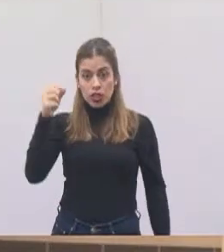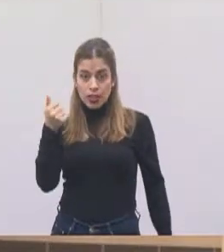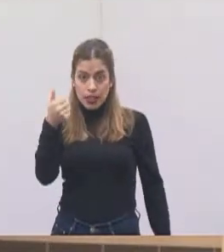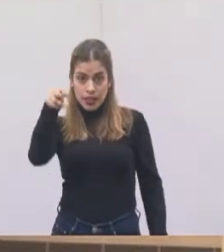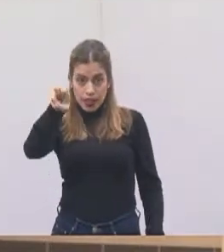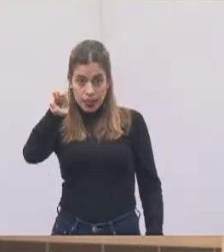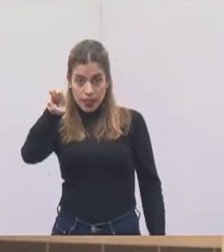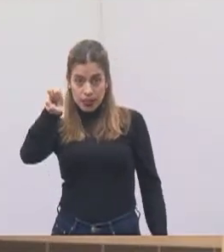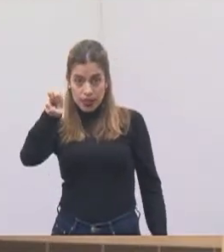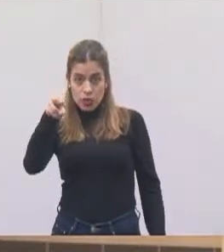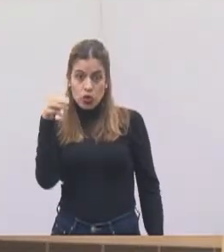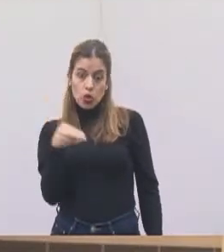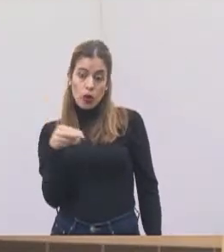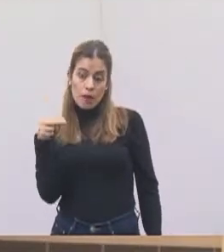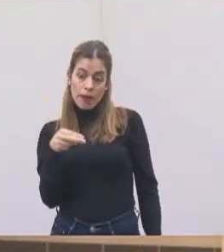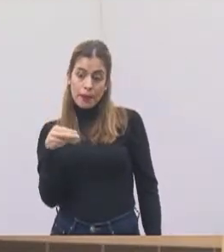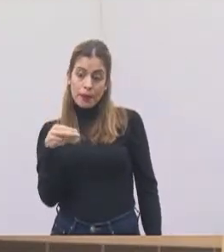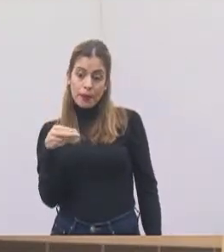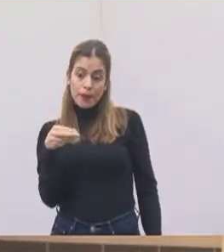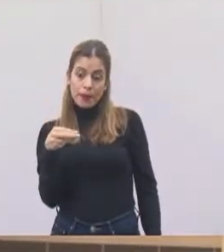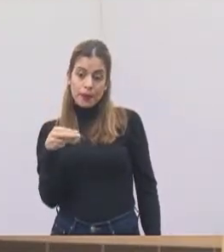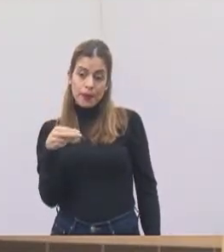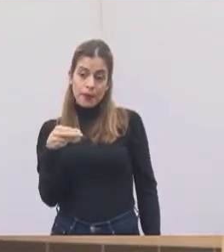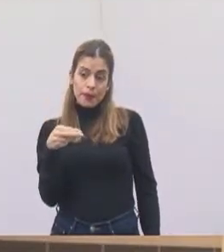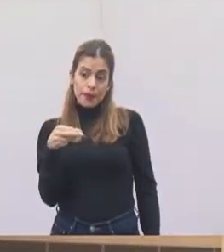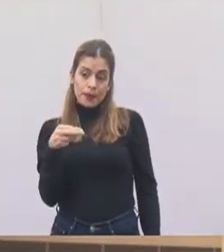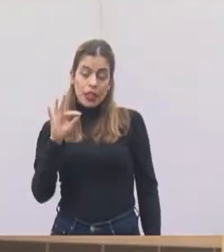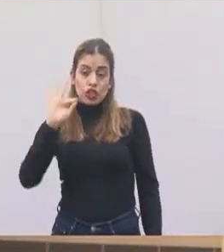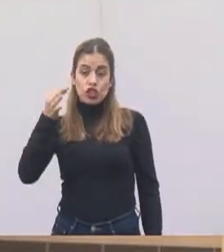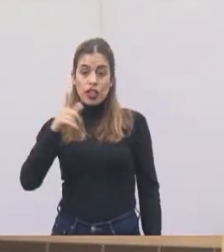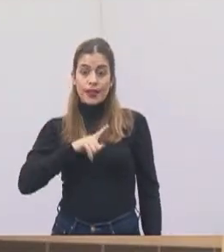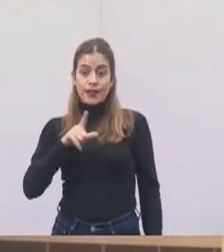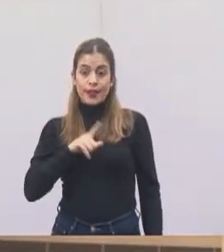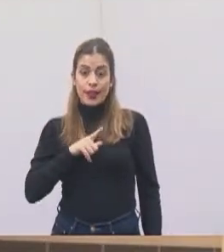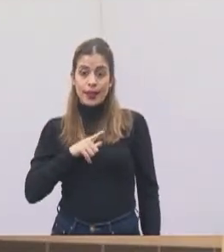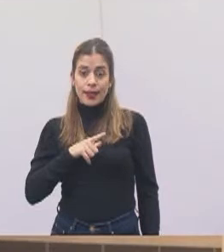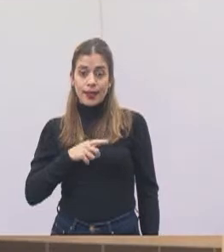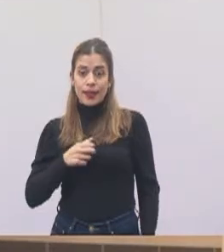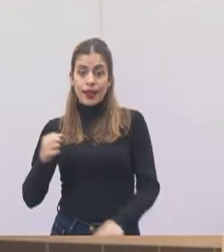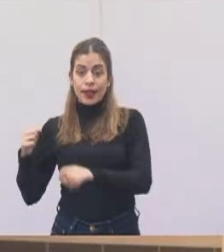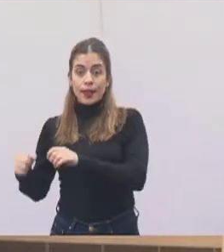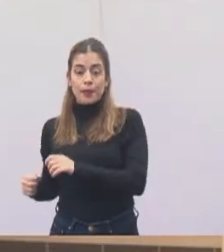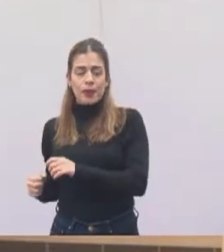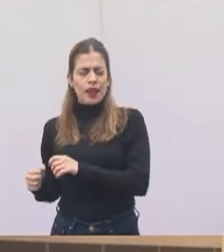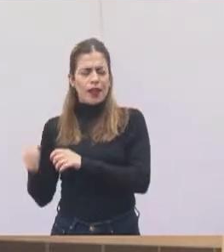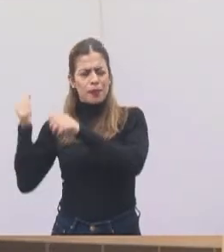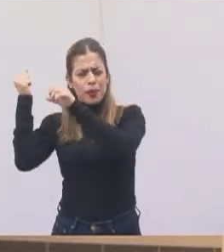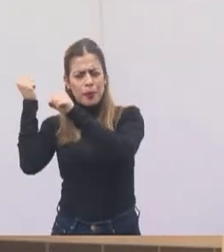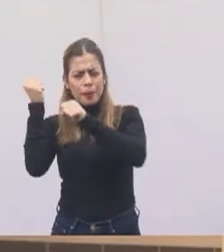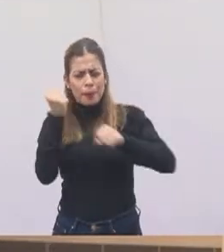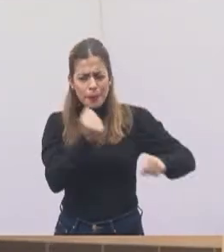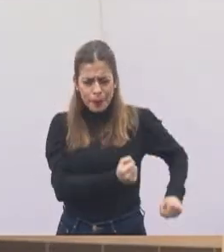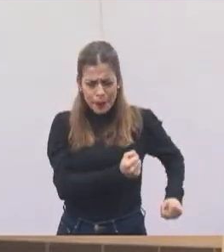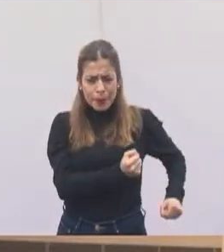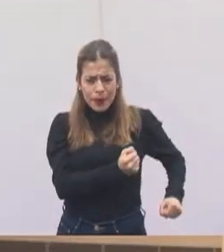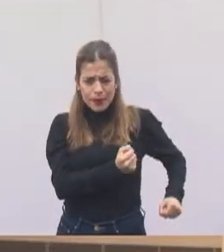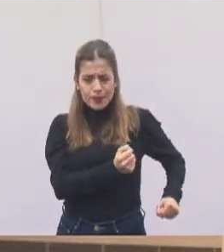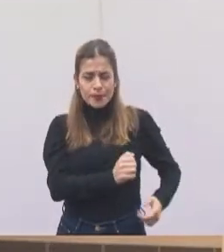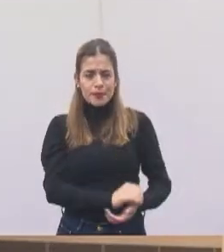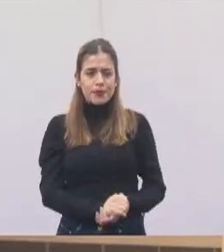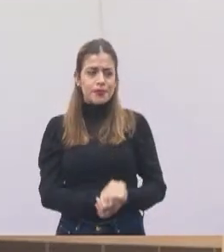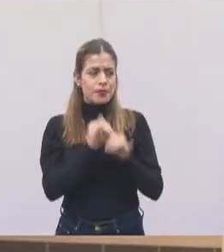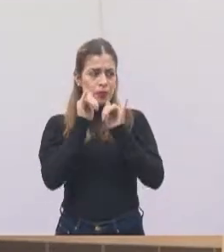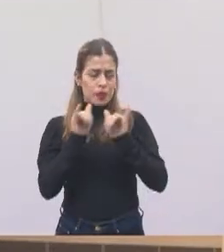15 de novembro, né, nós já temos o dia da proclamação da República